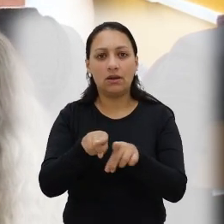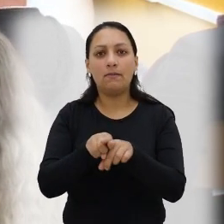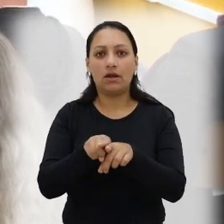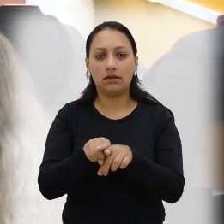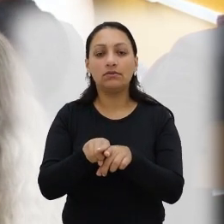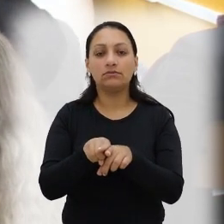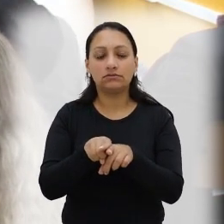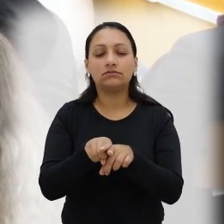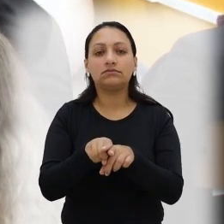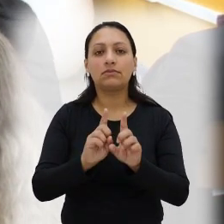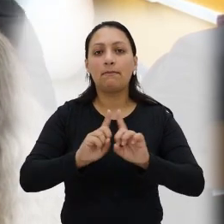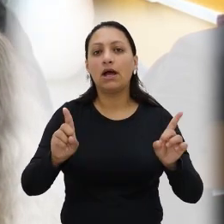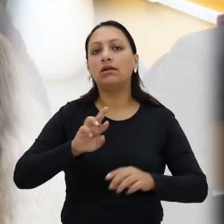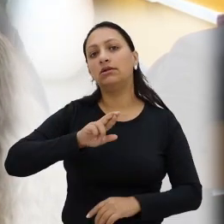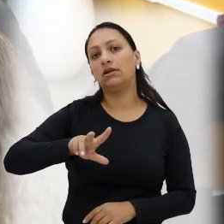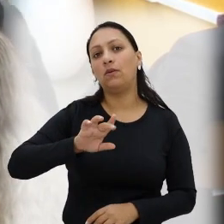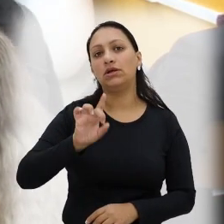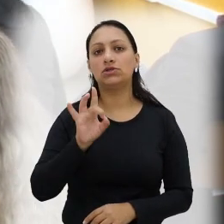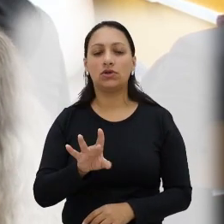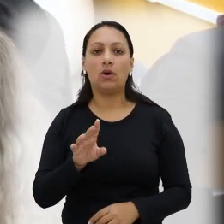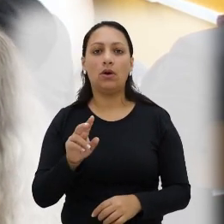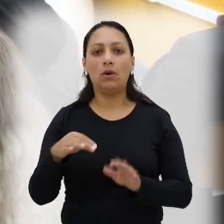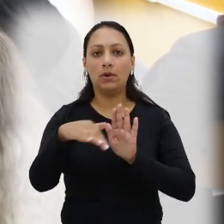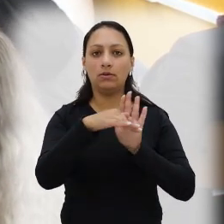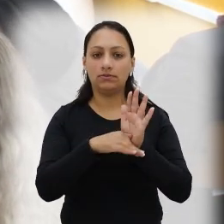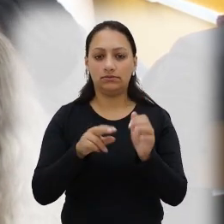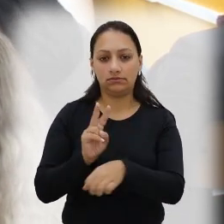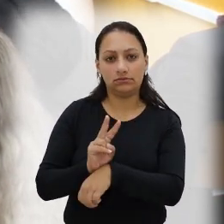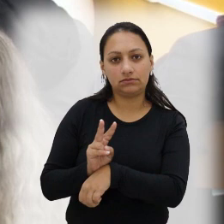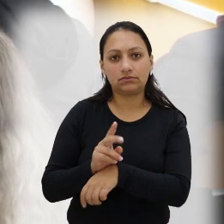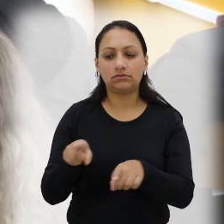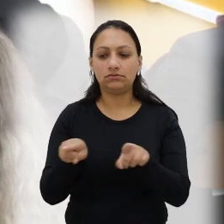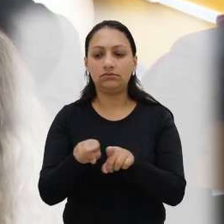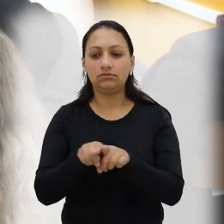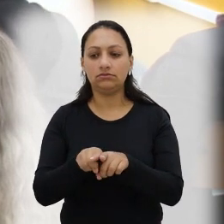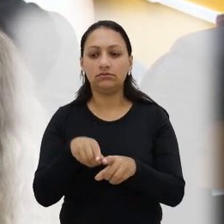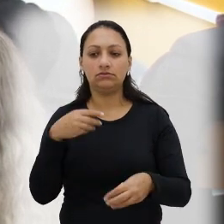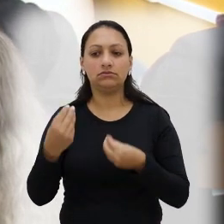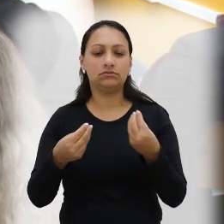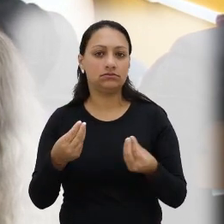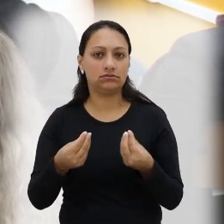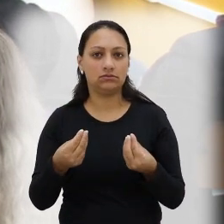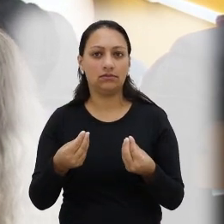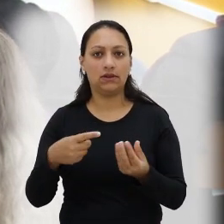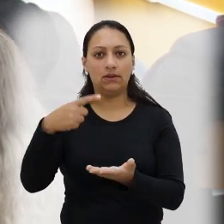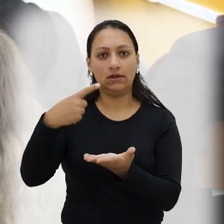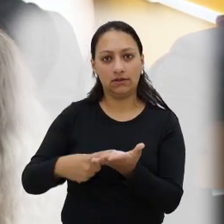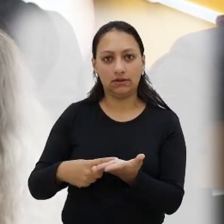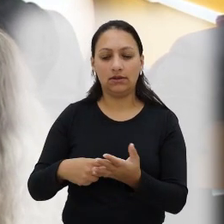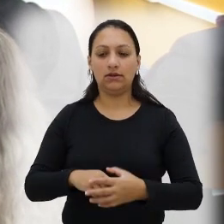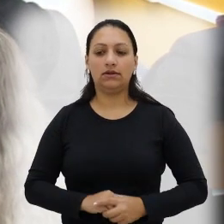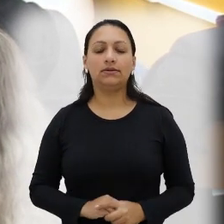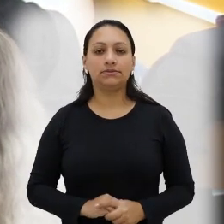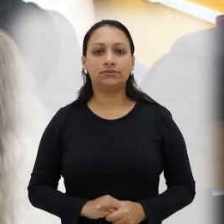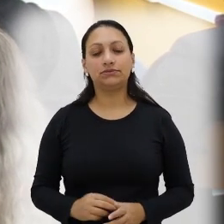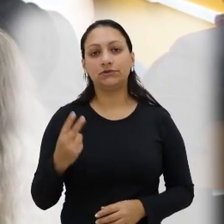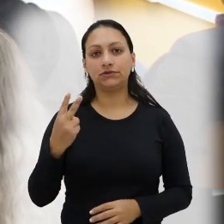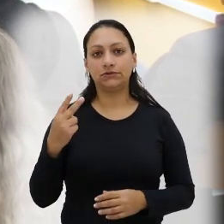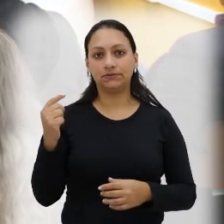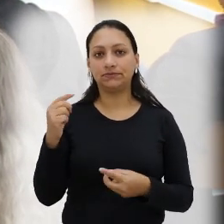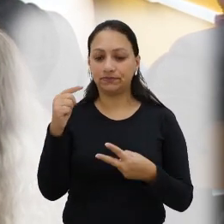só o programa de monitoramento e nem só a banca, e sim a combinação dos dois